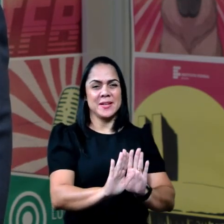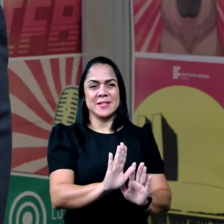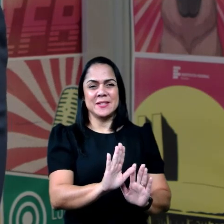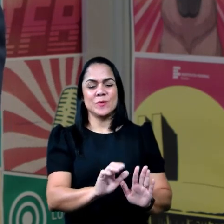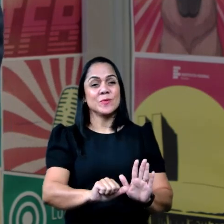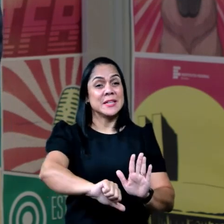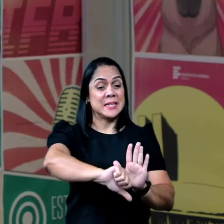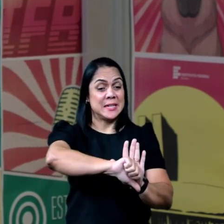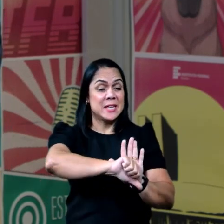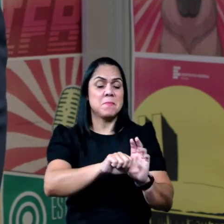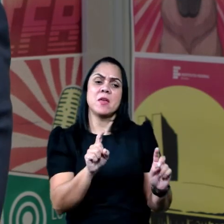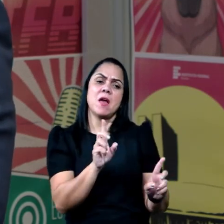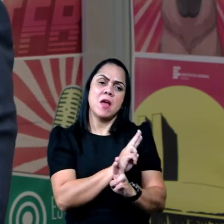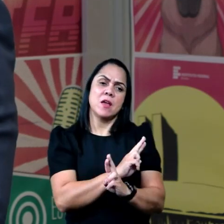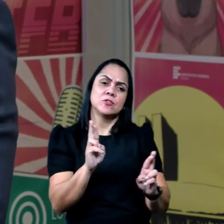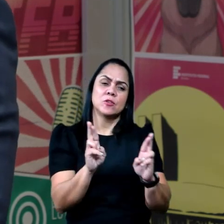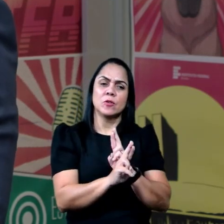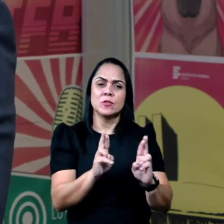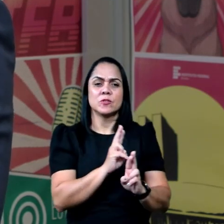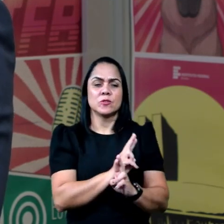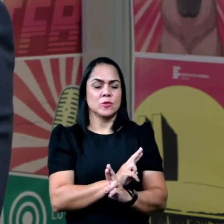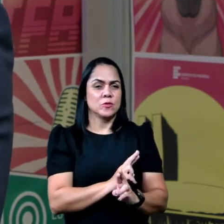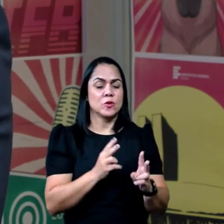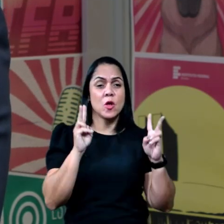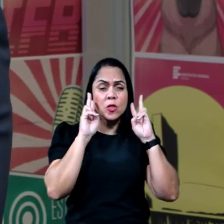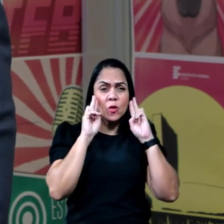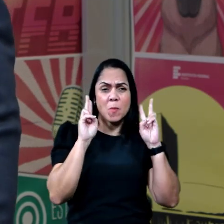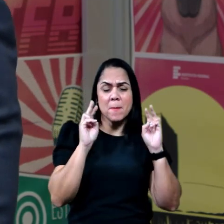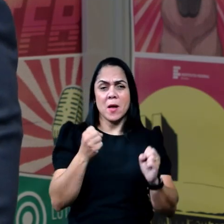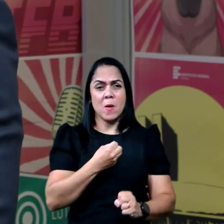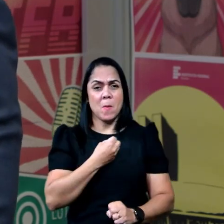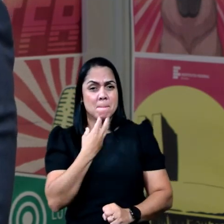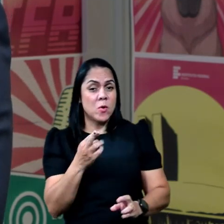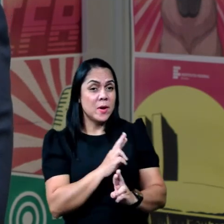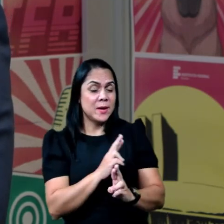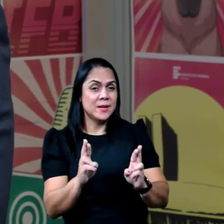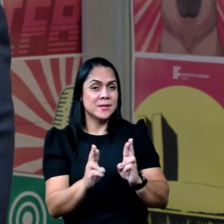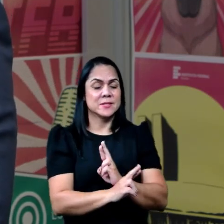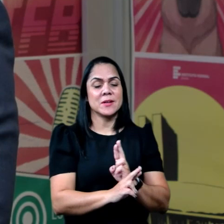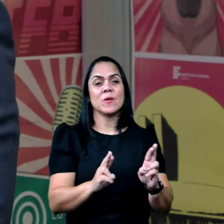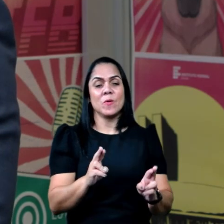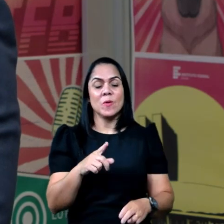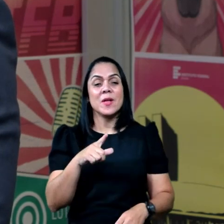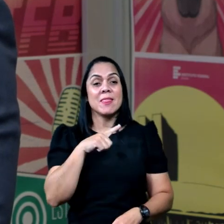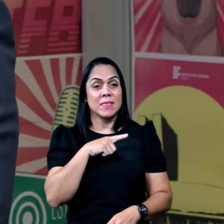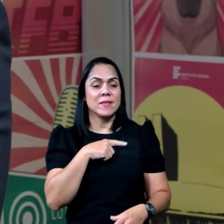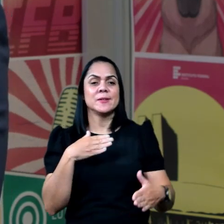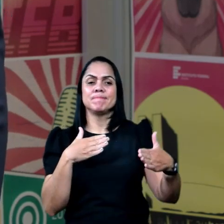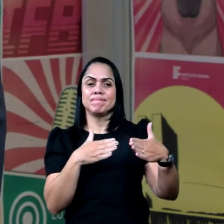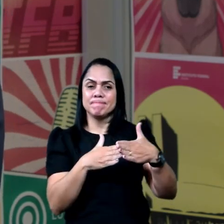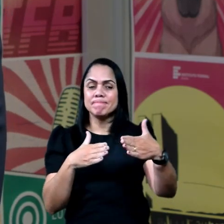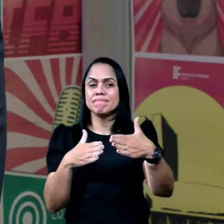relações. Agora, sempre com bom senso, as pessoas entendendo que há limites para isso.